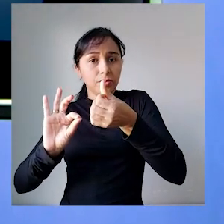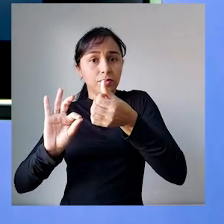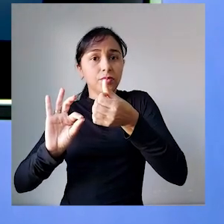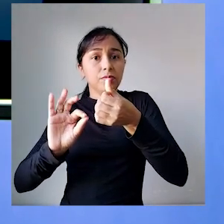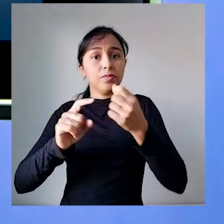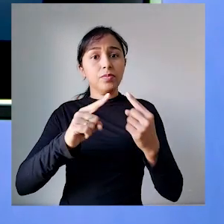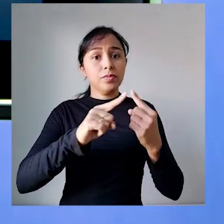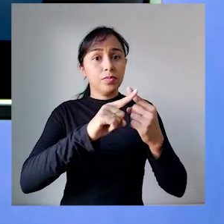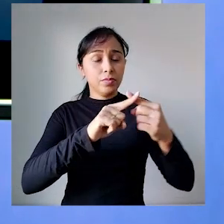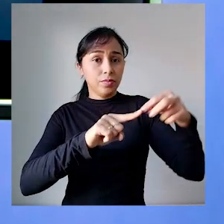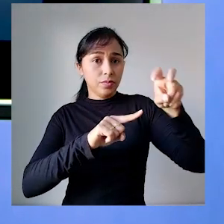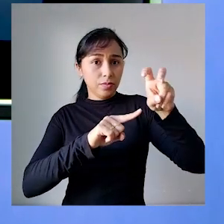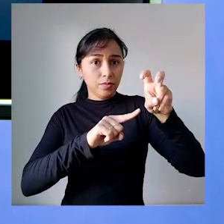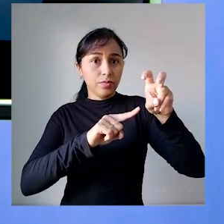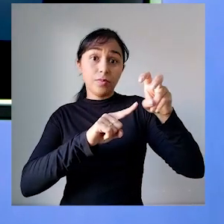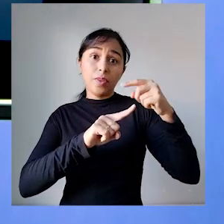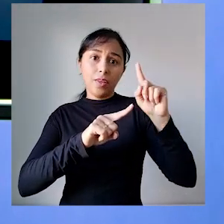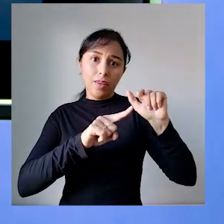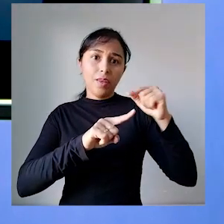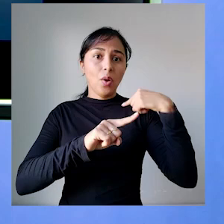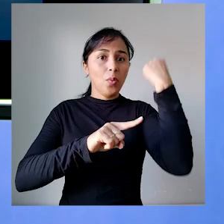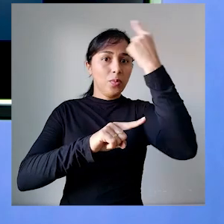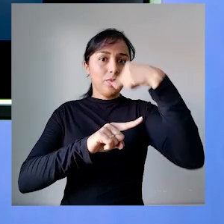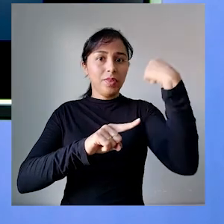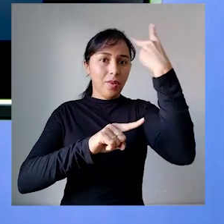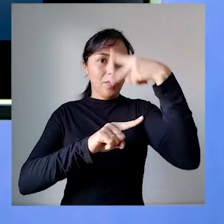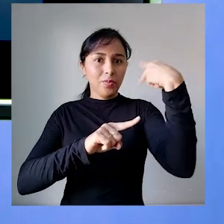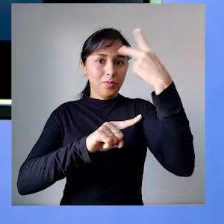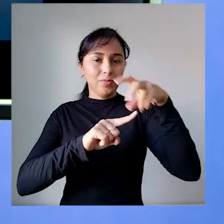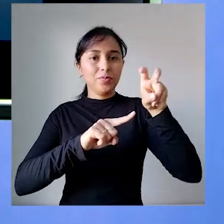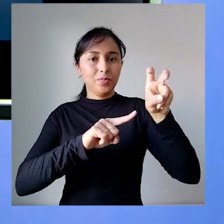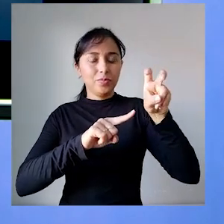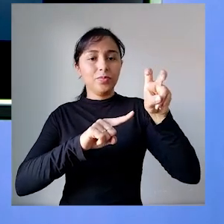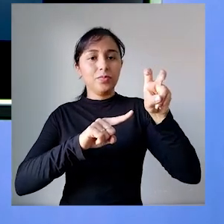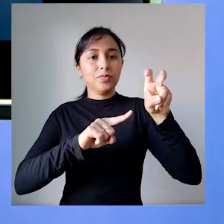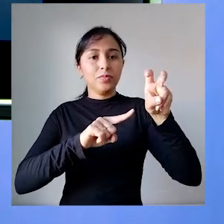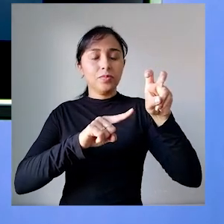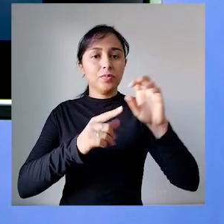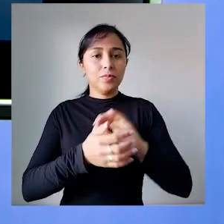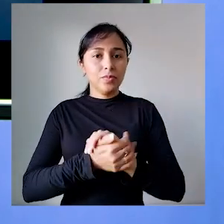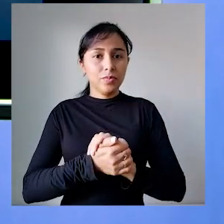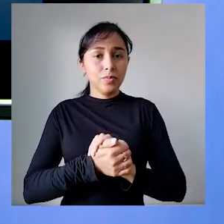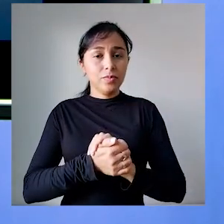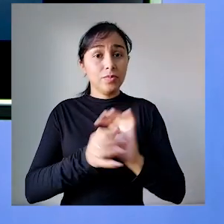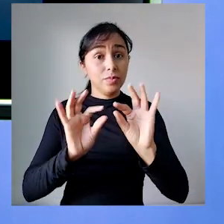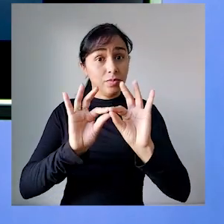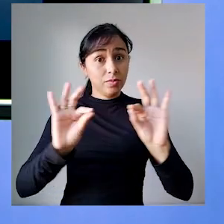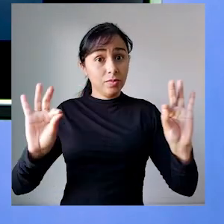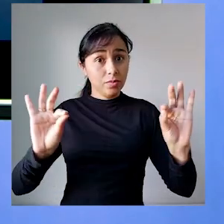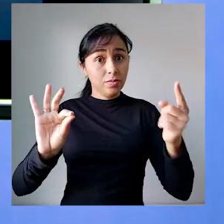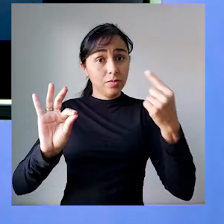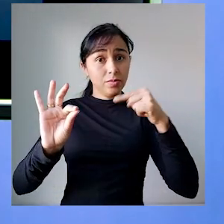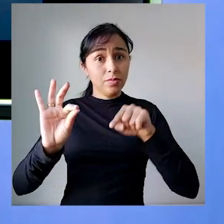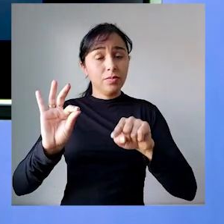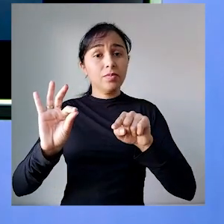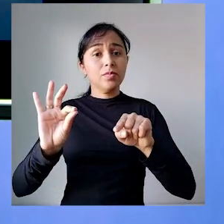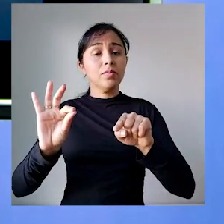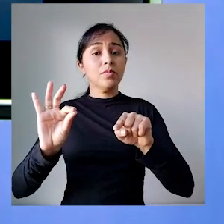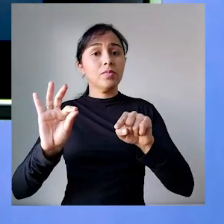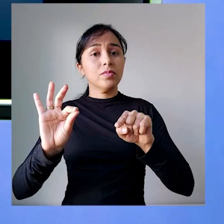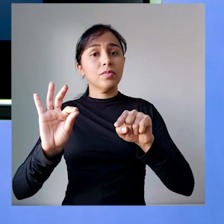5 horas, uma torneira que joga mais água, né, logicamente ela tem que encher esse tanque de maneira mais